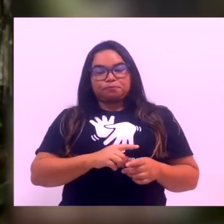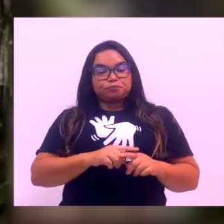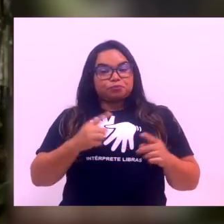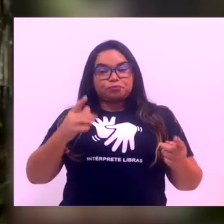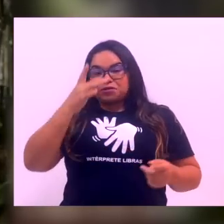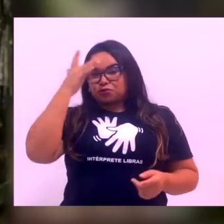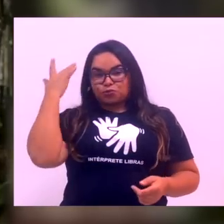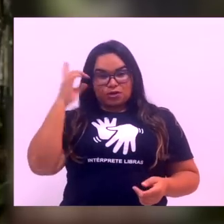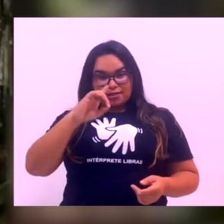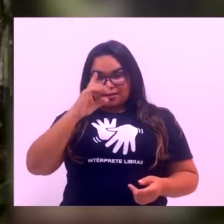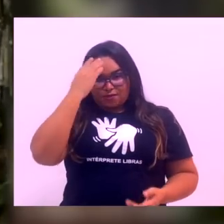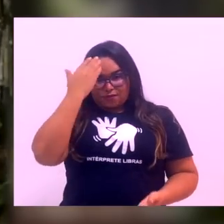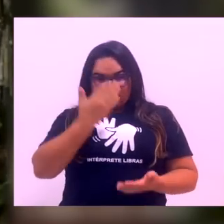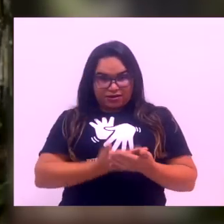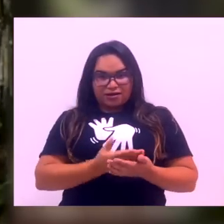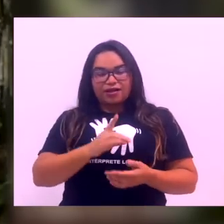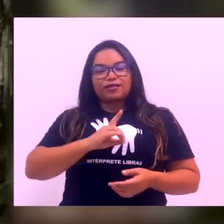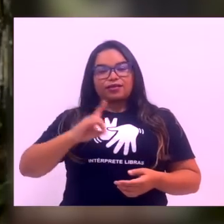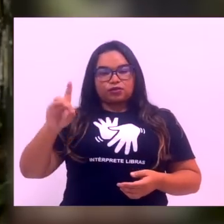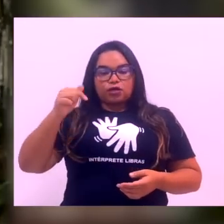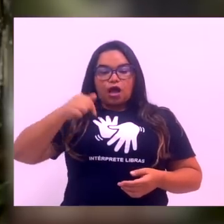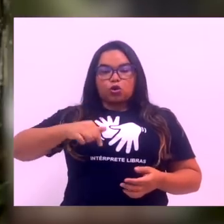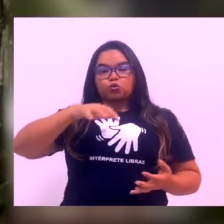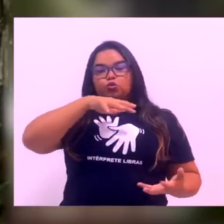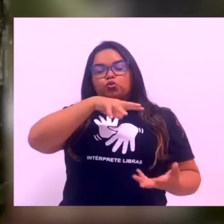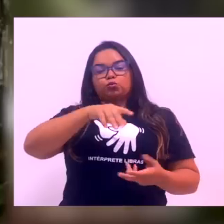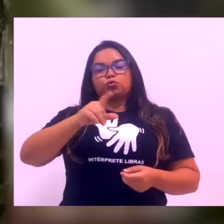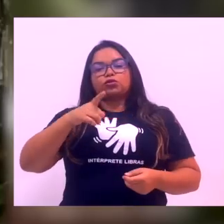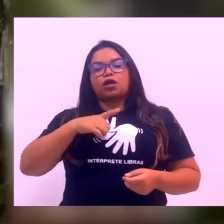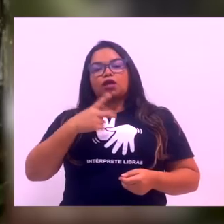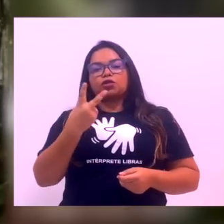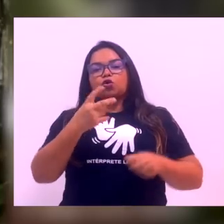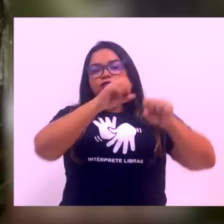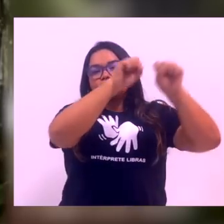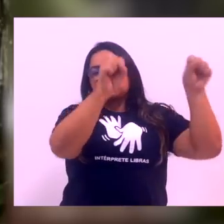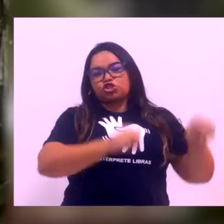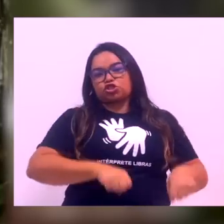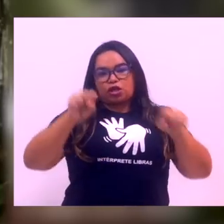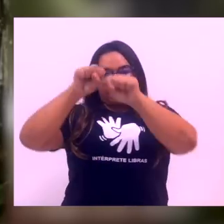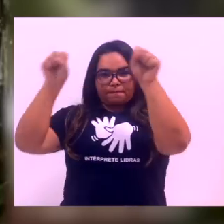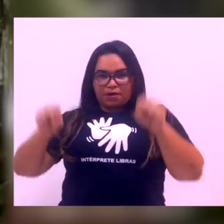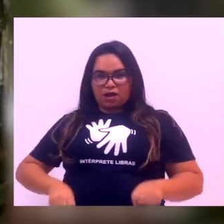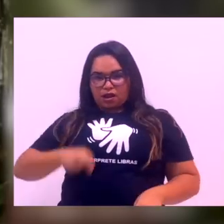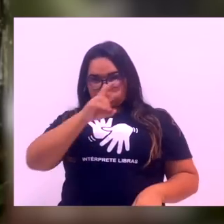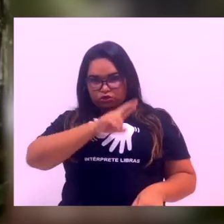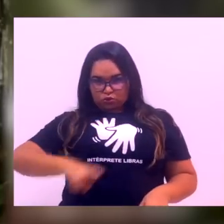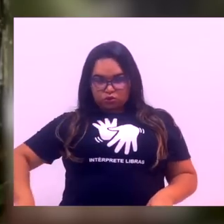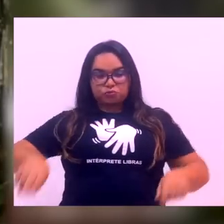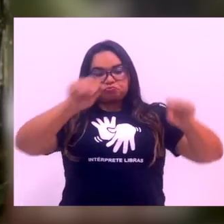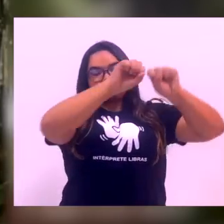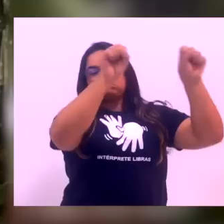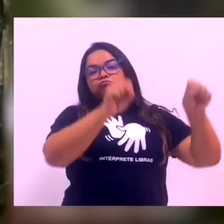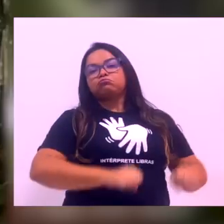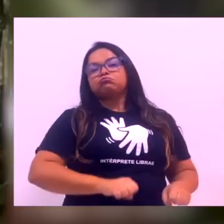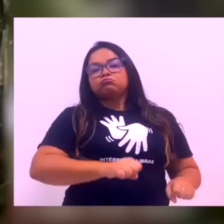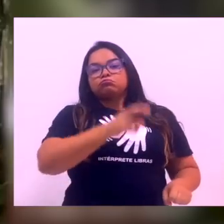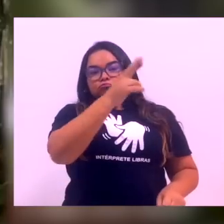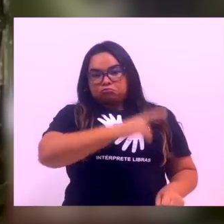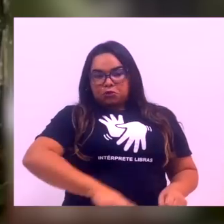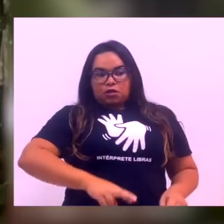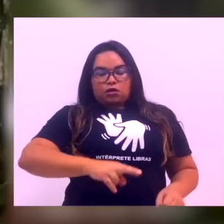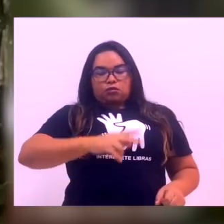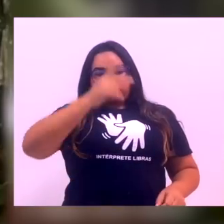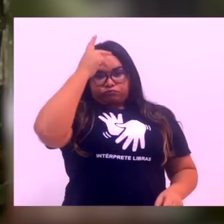não recebe o crédito, porque as pessoas não dão crédito a Deus. Vejam vocês que há dois sistemas religiosos neste